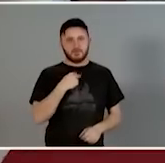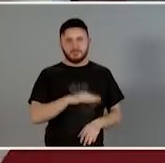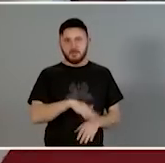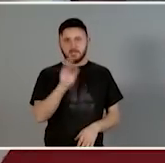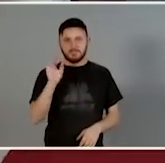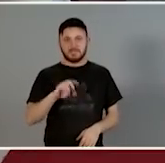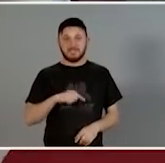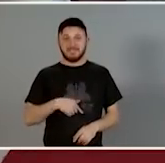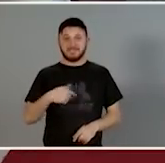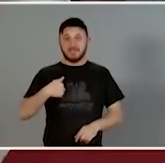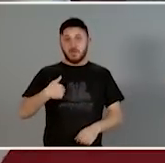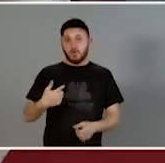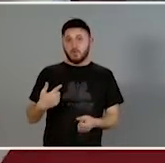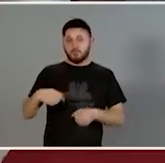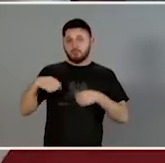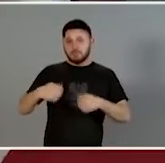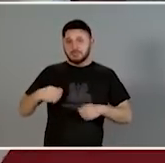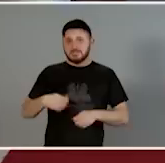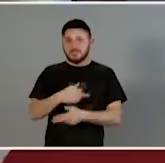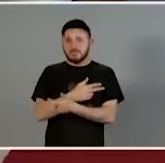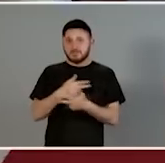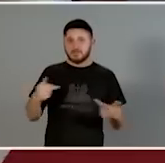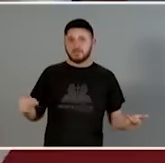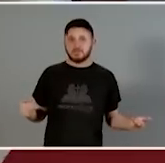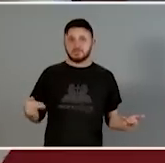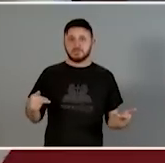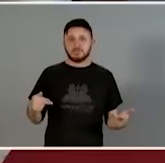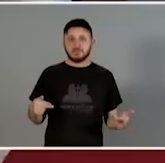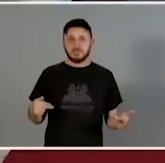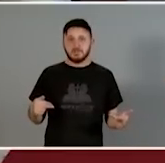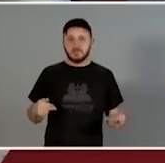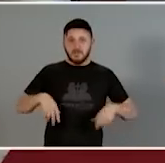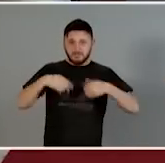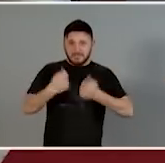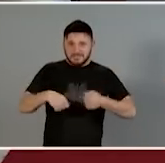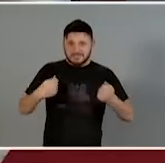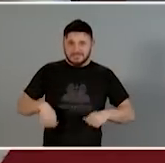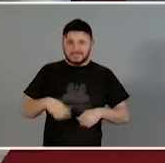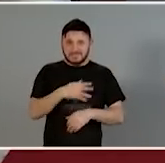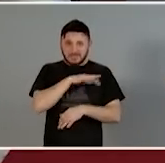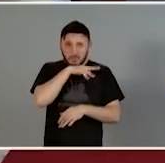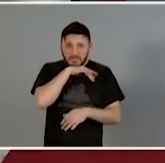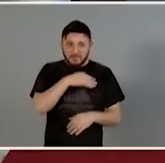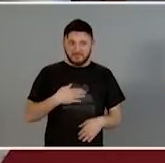que eu precisava, hoje não tenho mais necessidade.